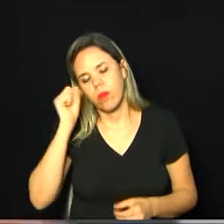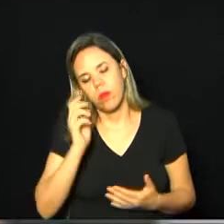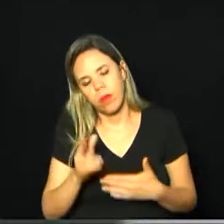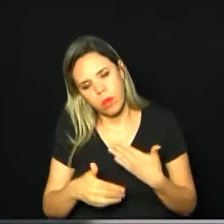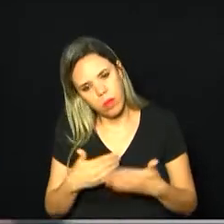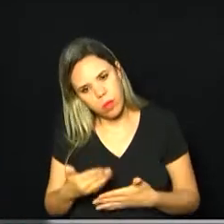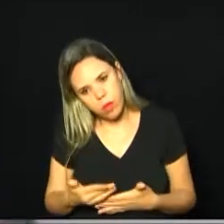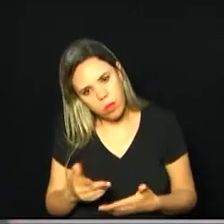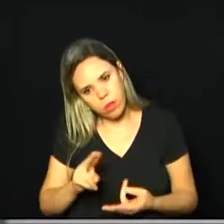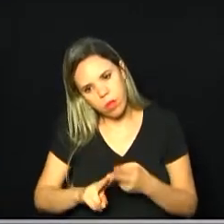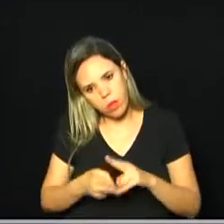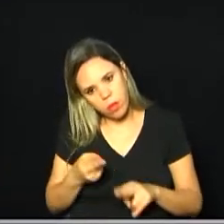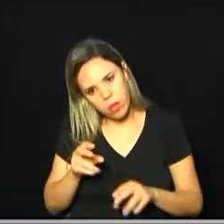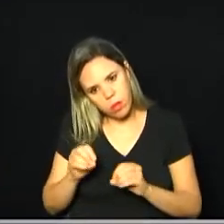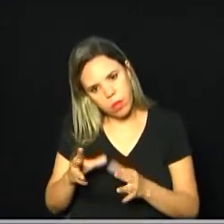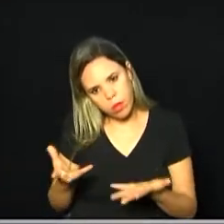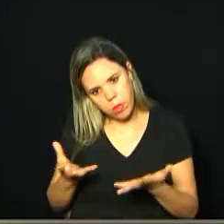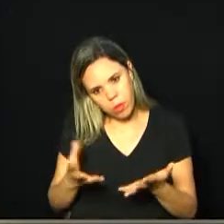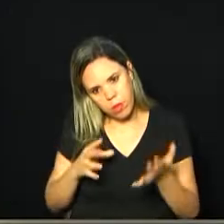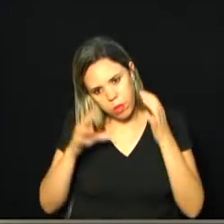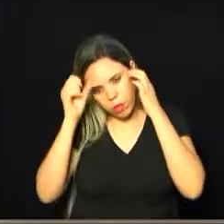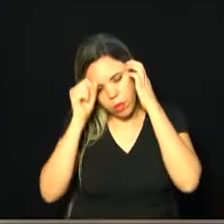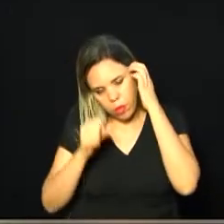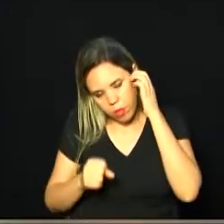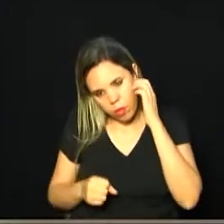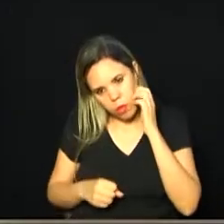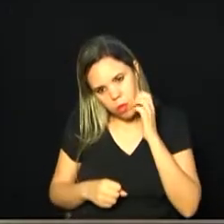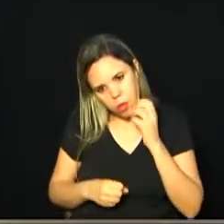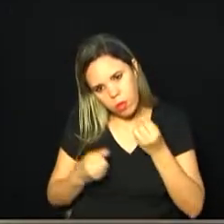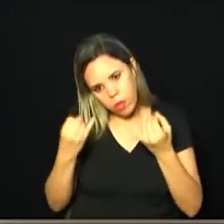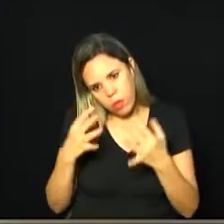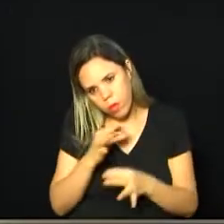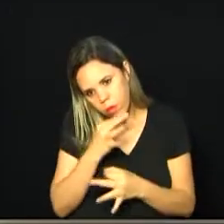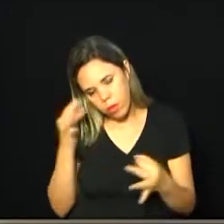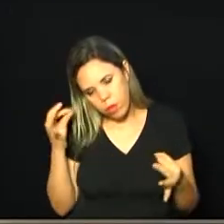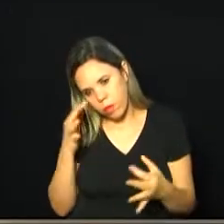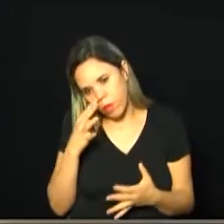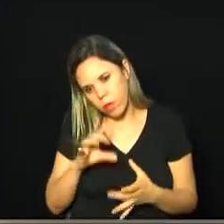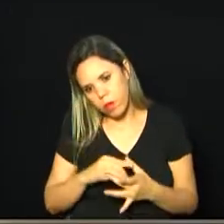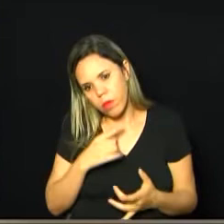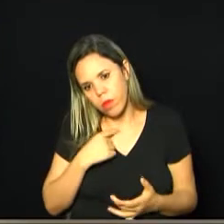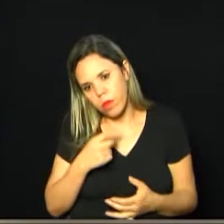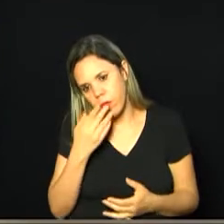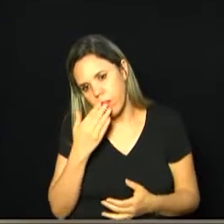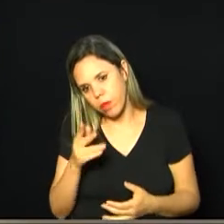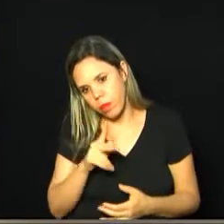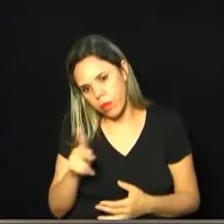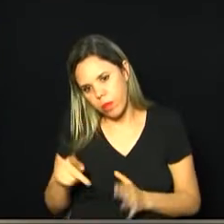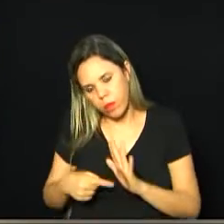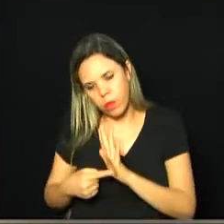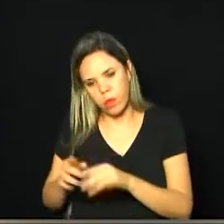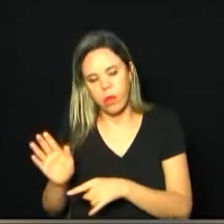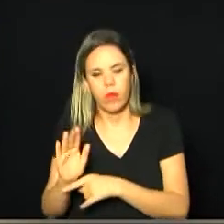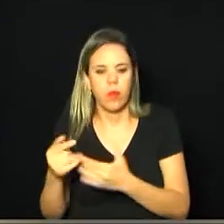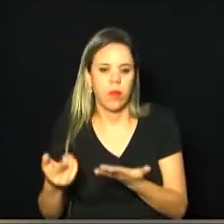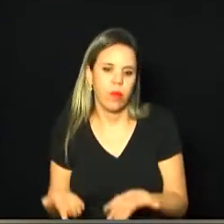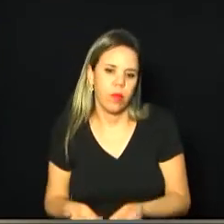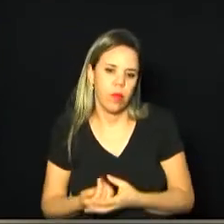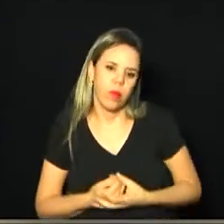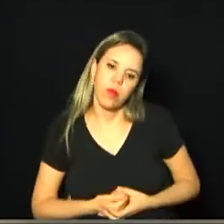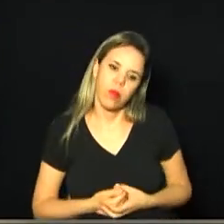eles tem a habilidade de fazer você querer aprender inglês fez não depoimentos forma espontânea pediu para o professor Ricardo que